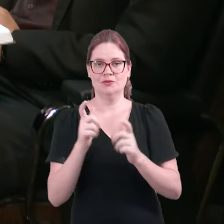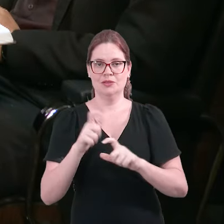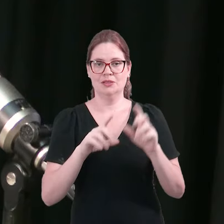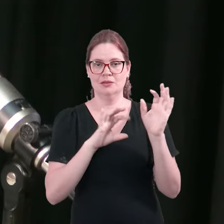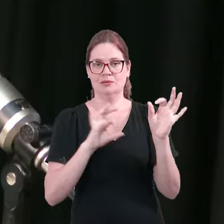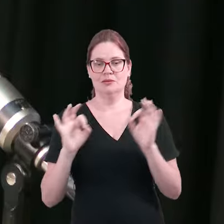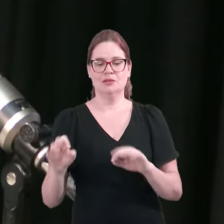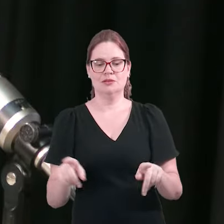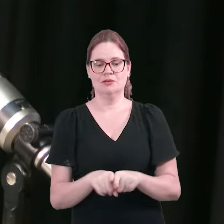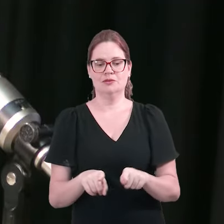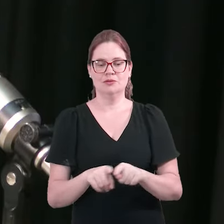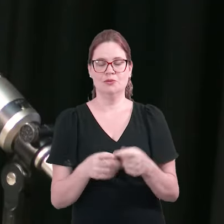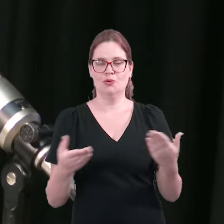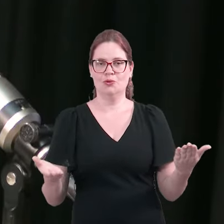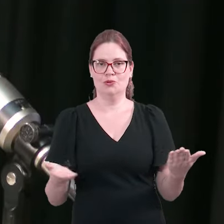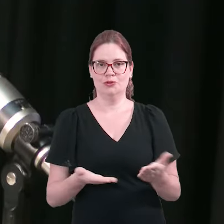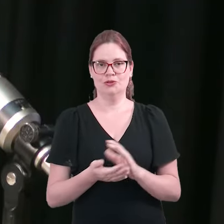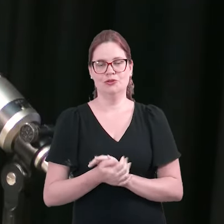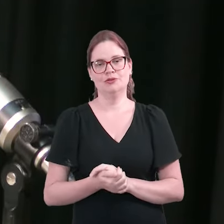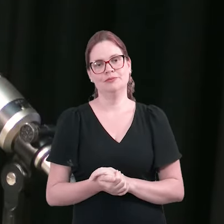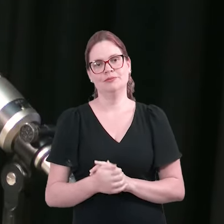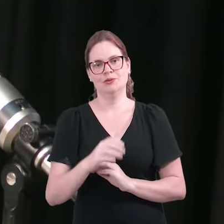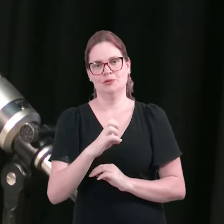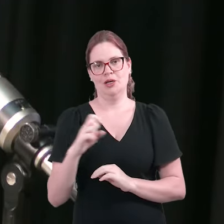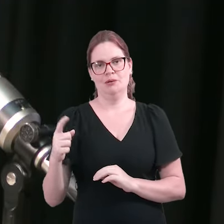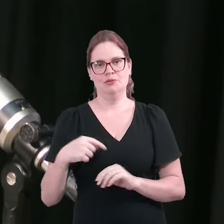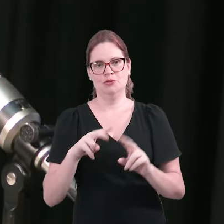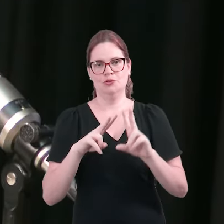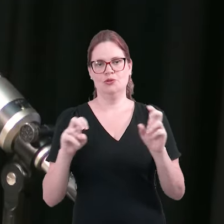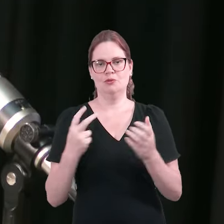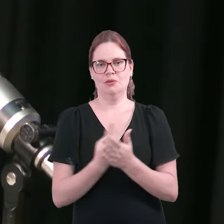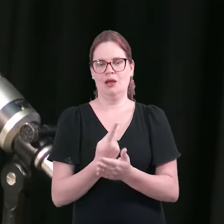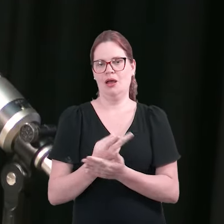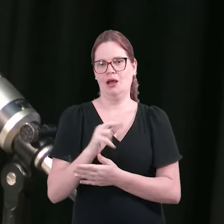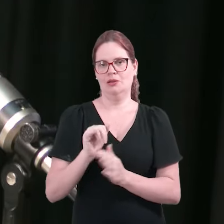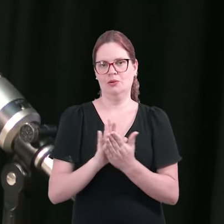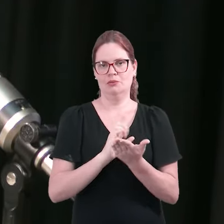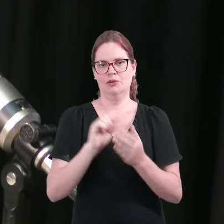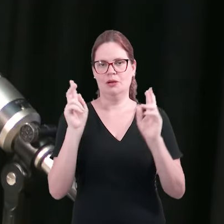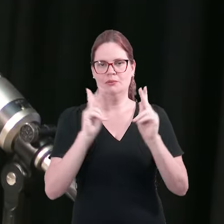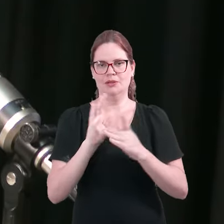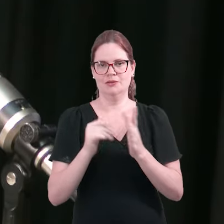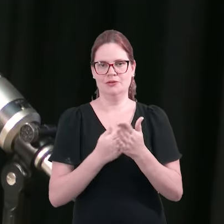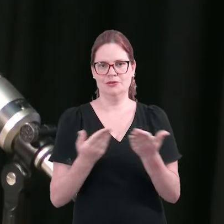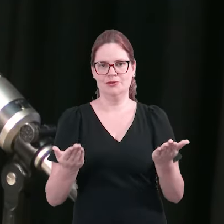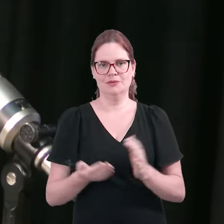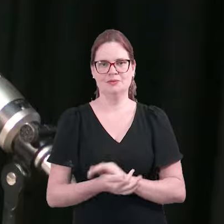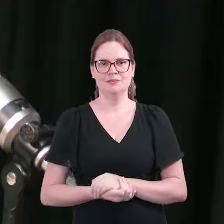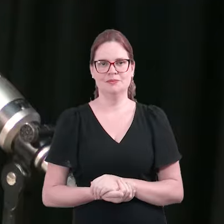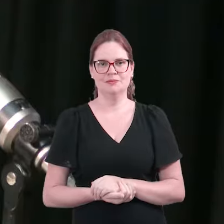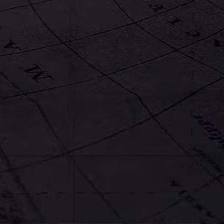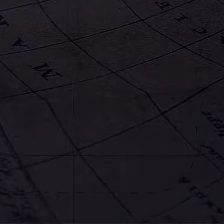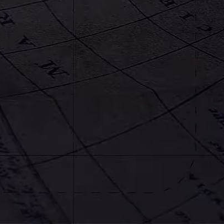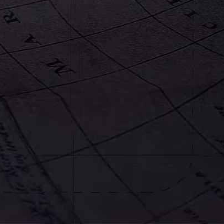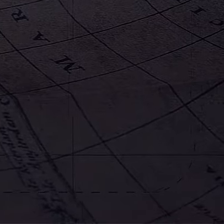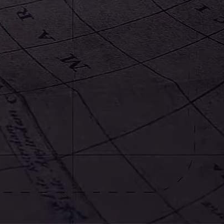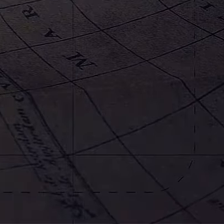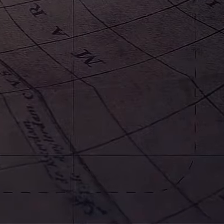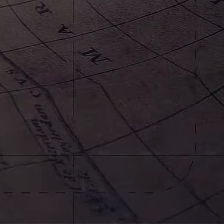paz do Senhor, você que nos acompanhou em mais um episódio do Inerrância Bíblica. Até o nosso próximo programa, a paz do Senhor.